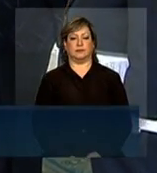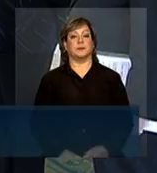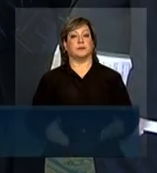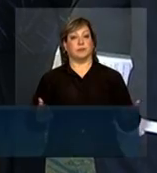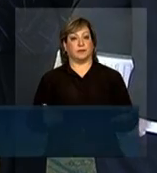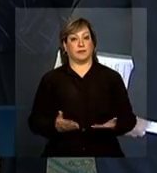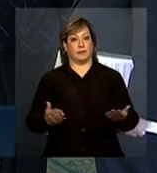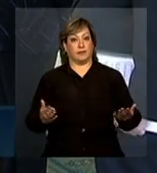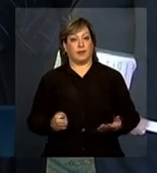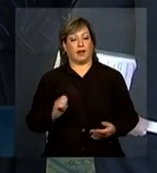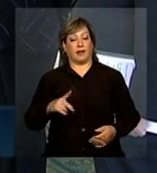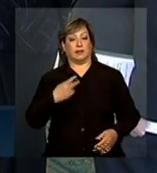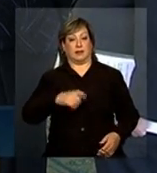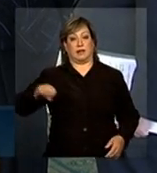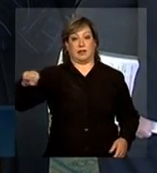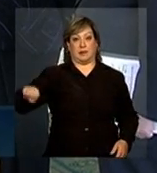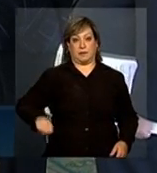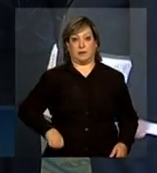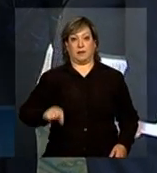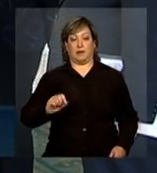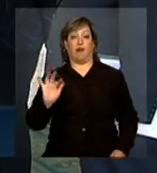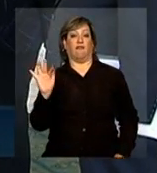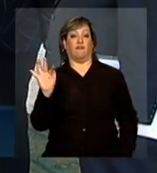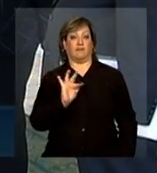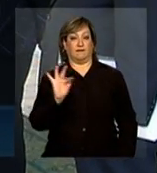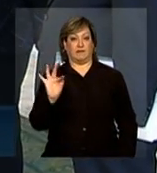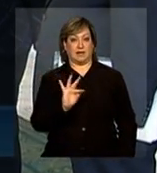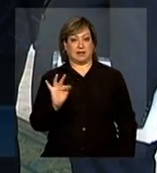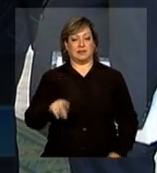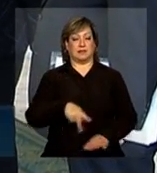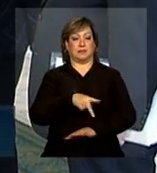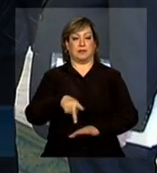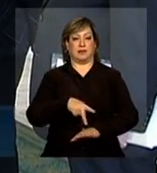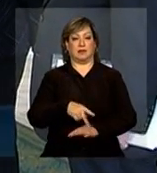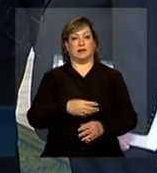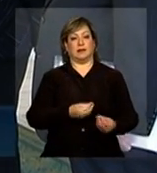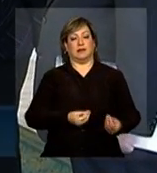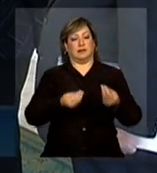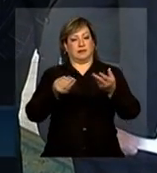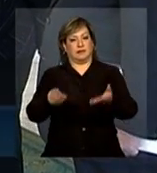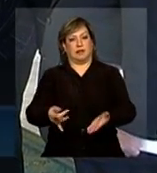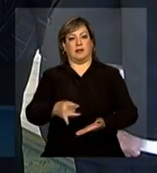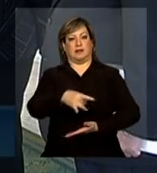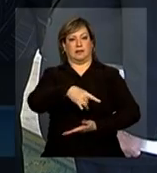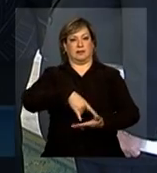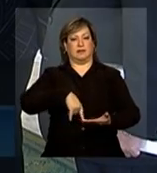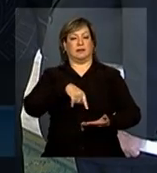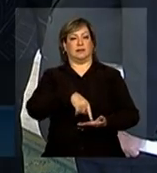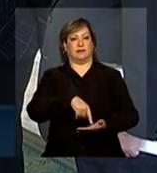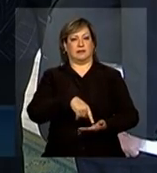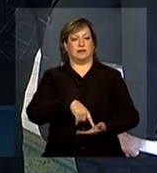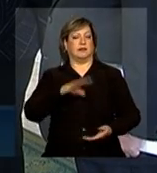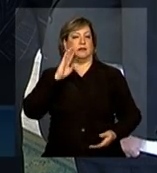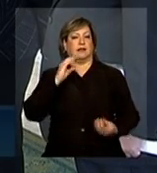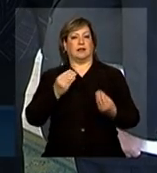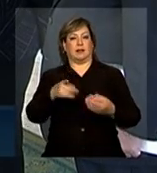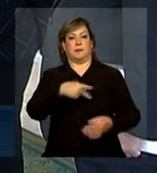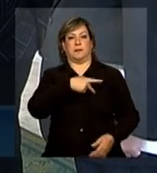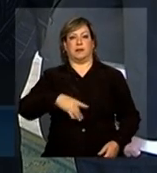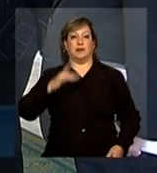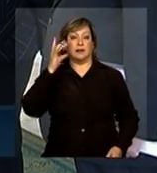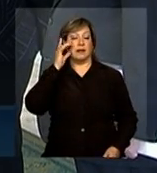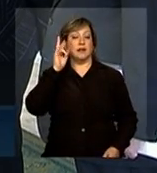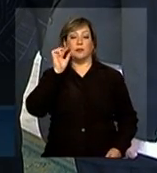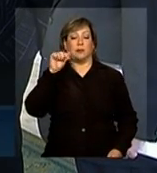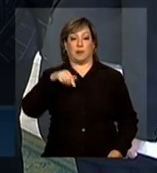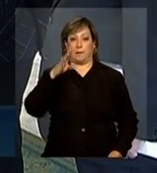Agora é a vez, então, do embaixador da França se apresentar, entregar a sua carta credencial à presidenta Dilma Rousseff.